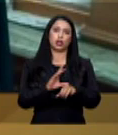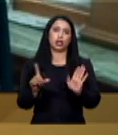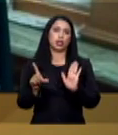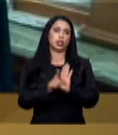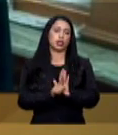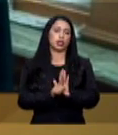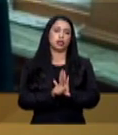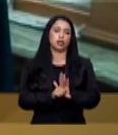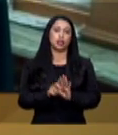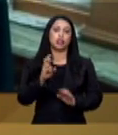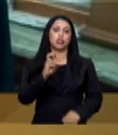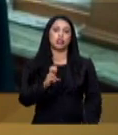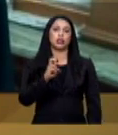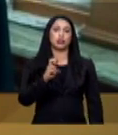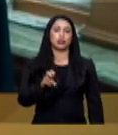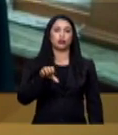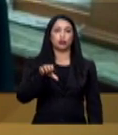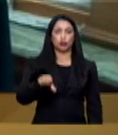presidente.